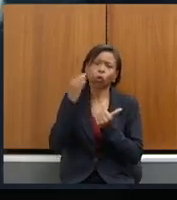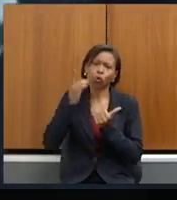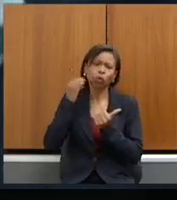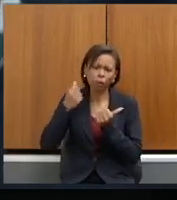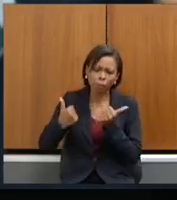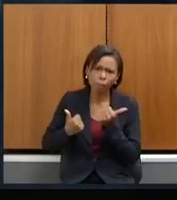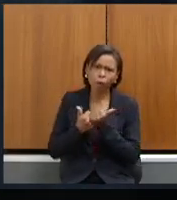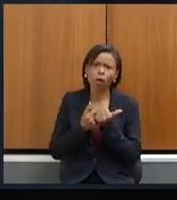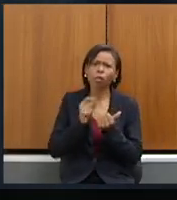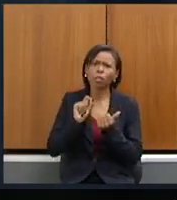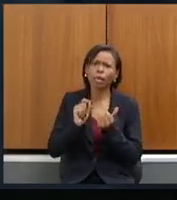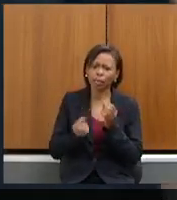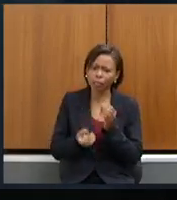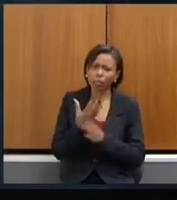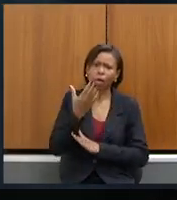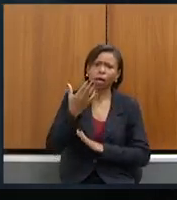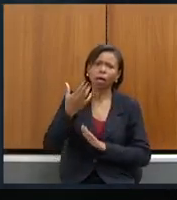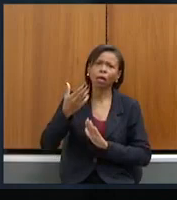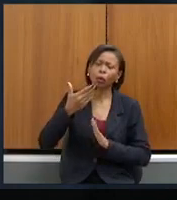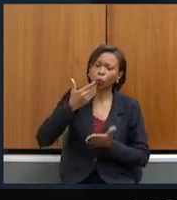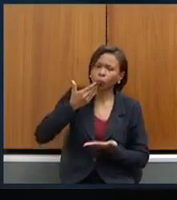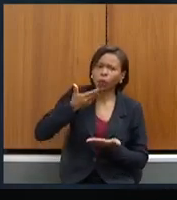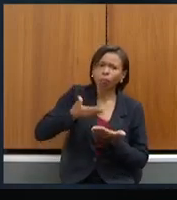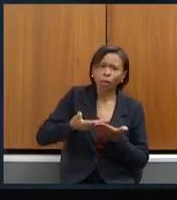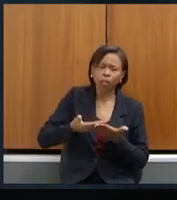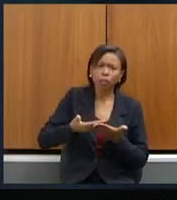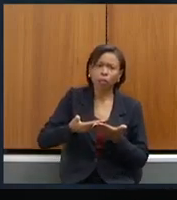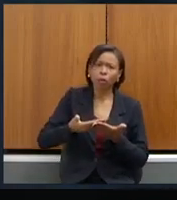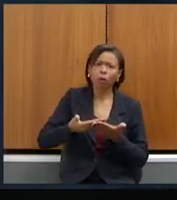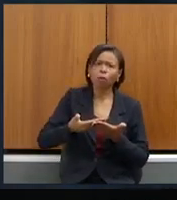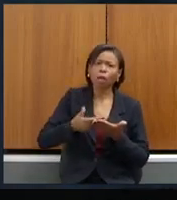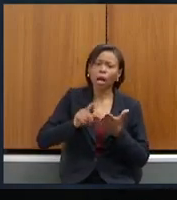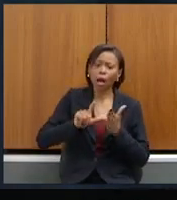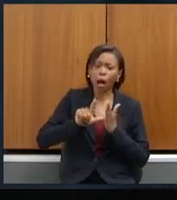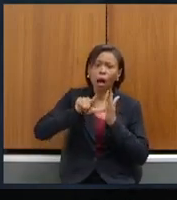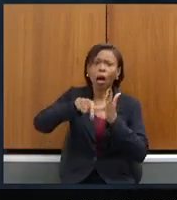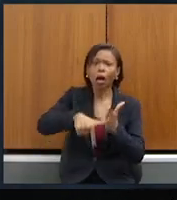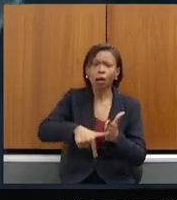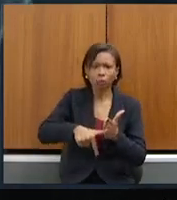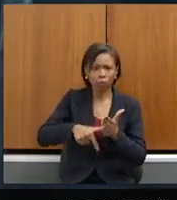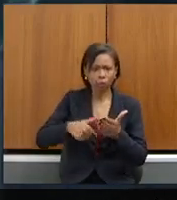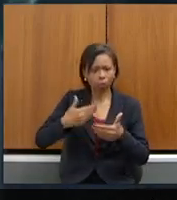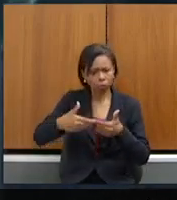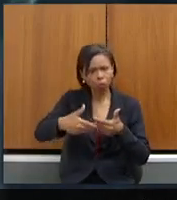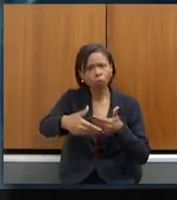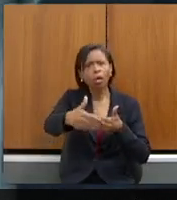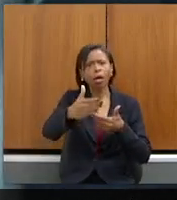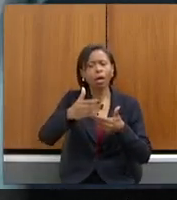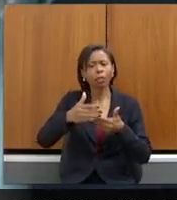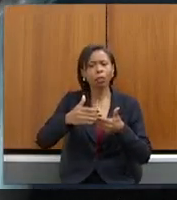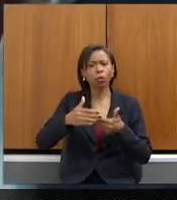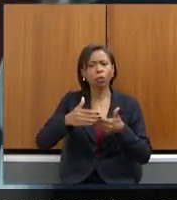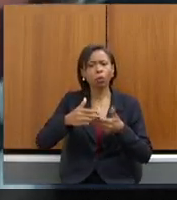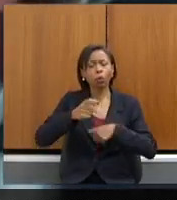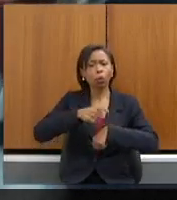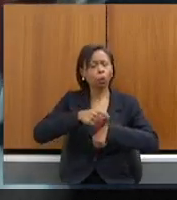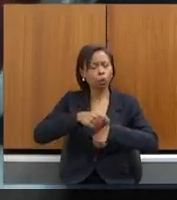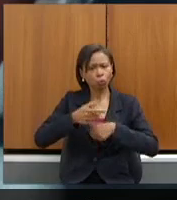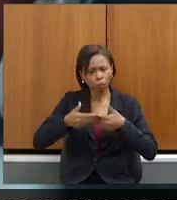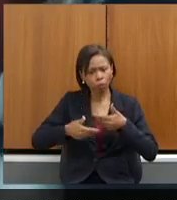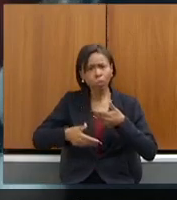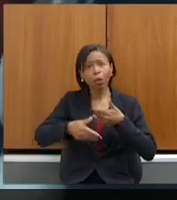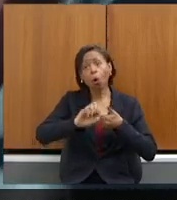vamos fazer a requerimento no sentido de prolongar esse essa validade ou